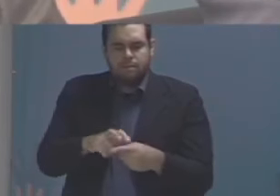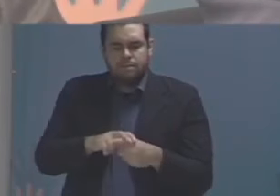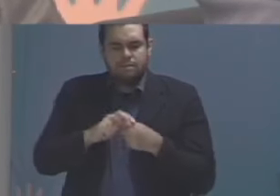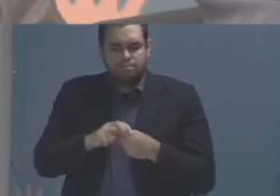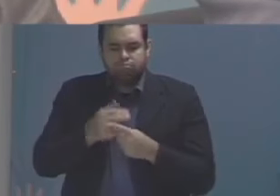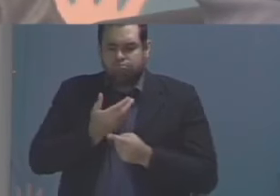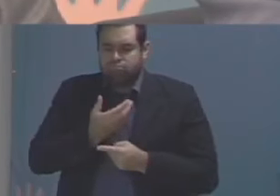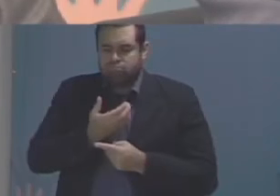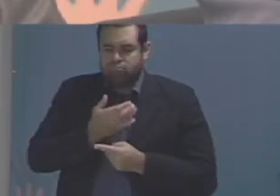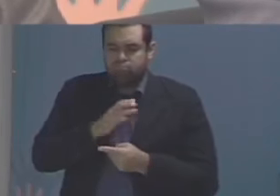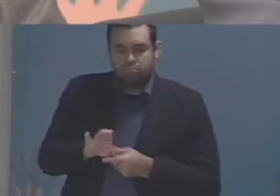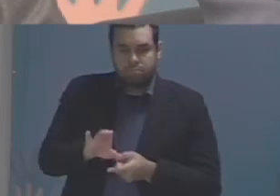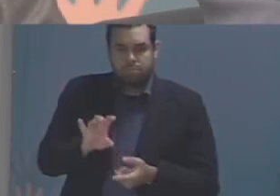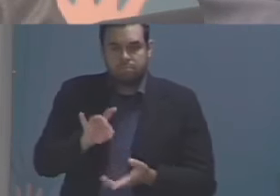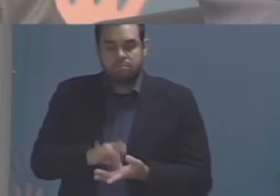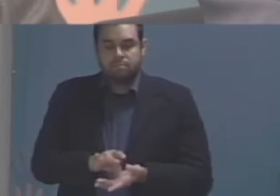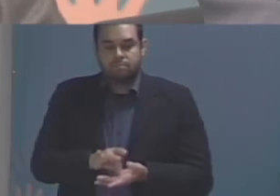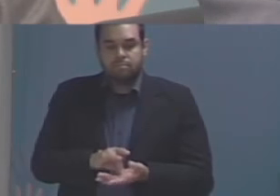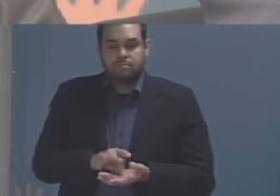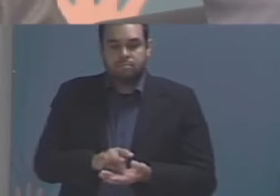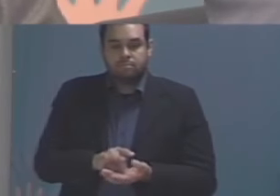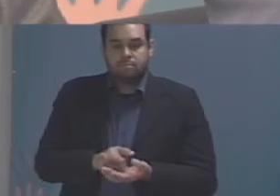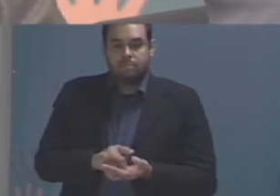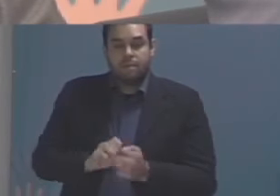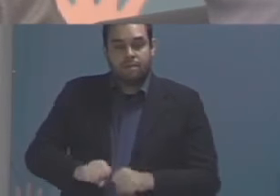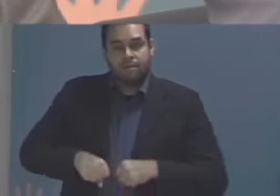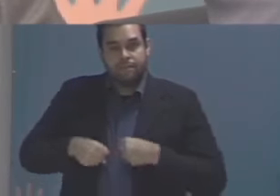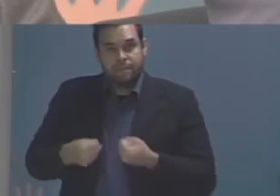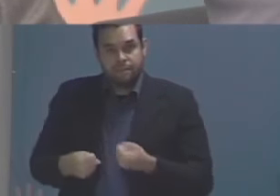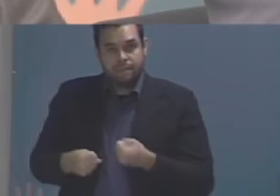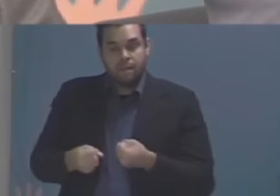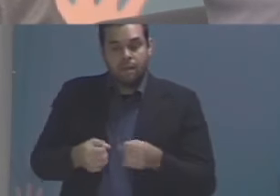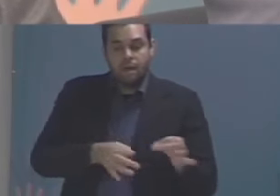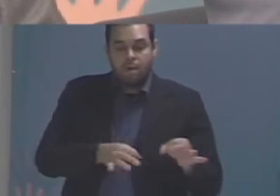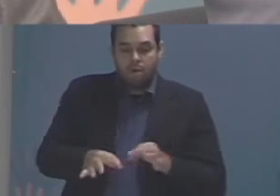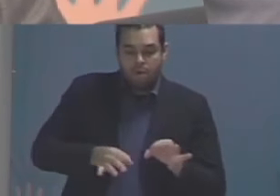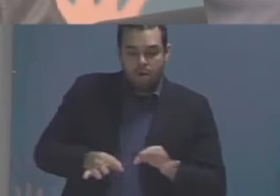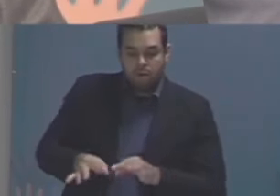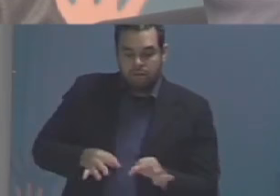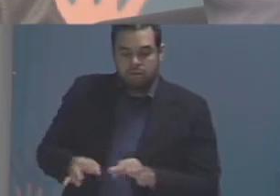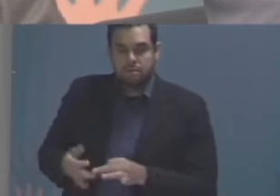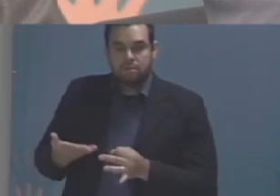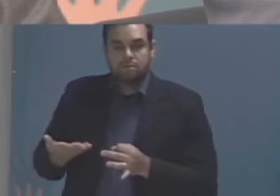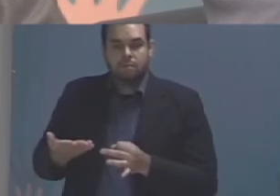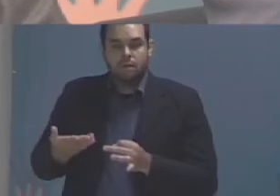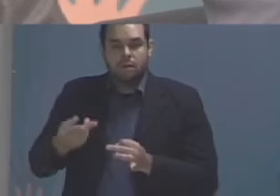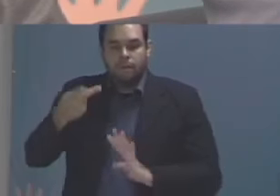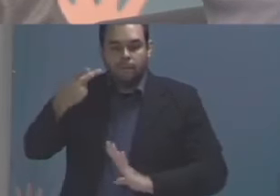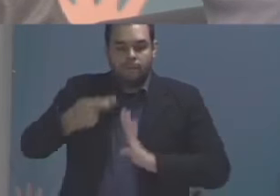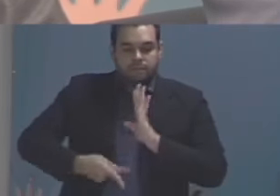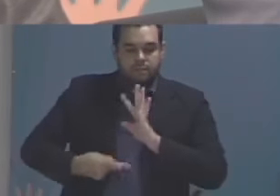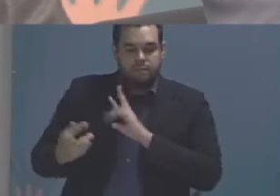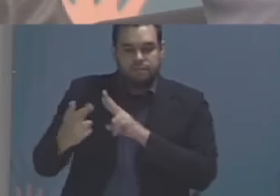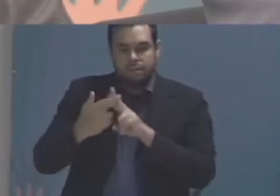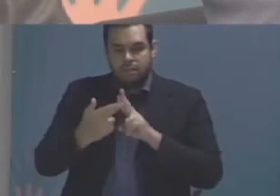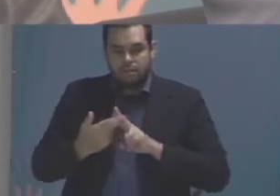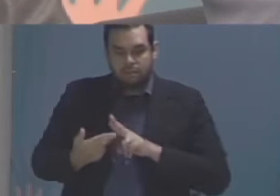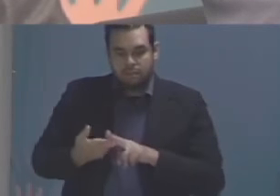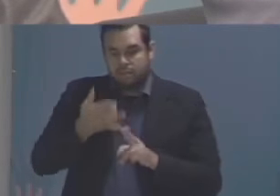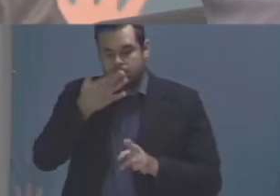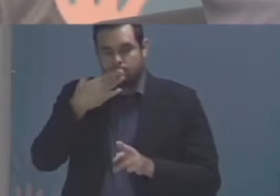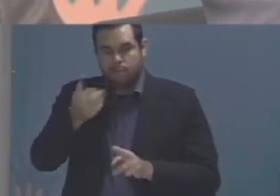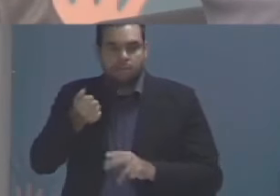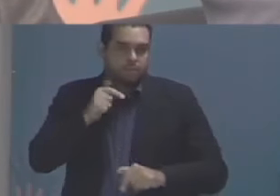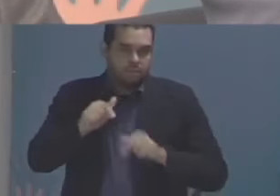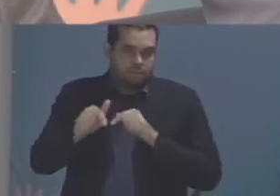recusou veementemente a defender, a estabelecer um projeto de relações e condições de trabalho.